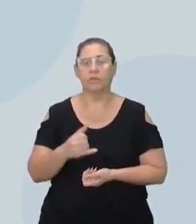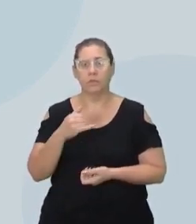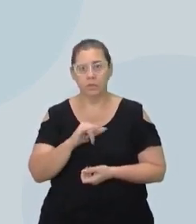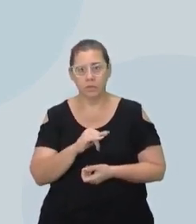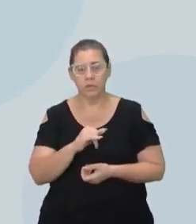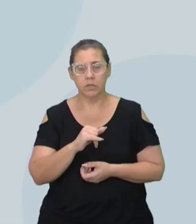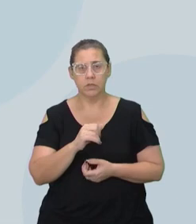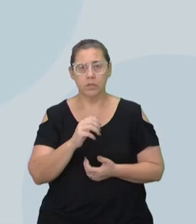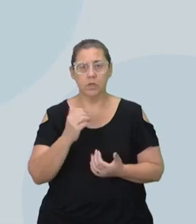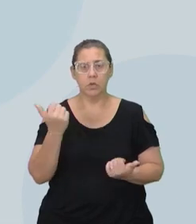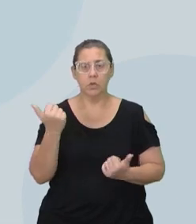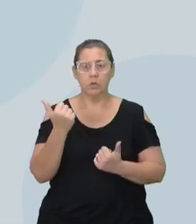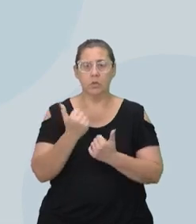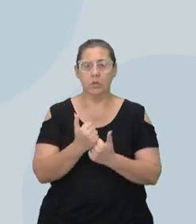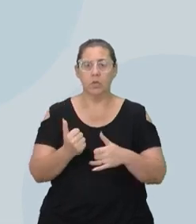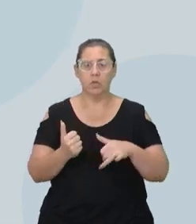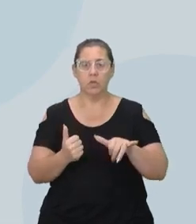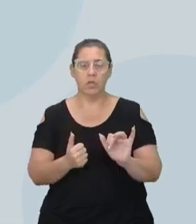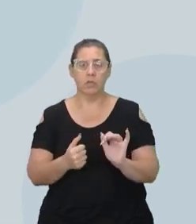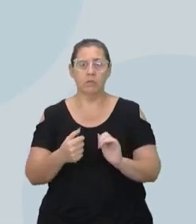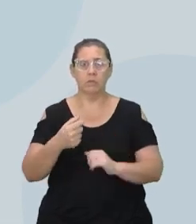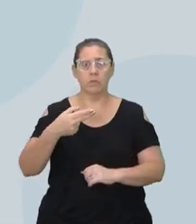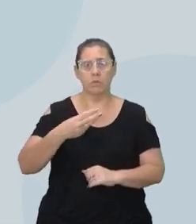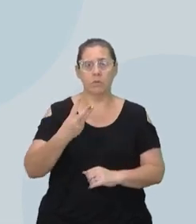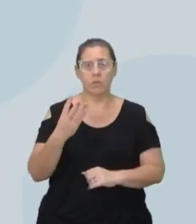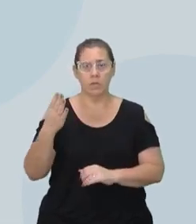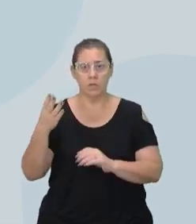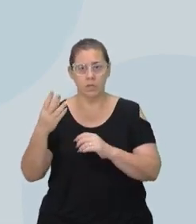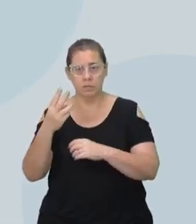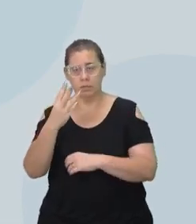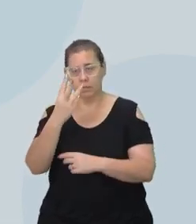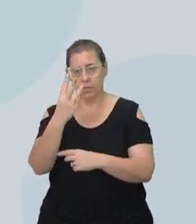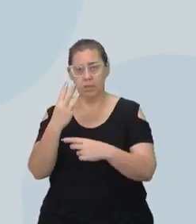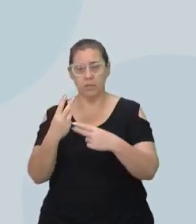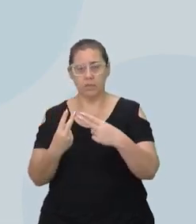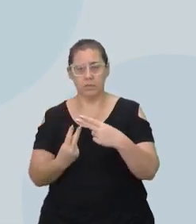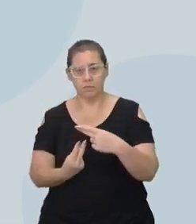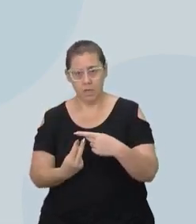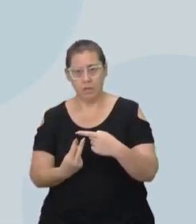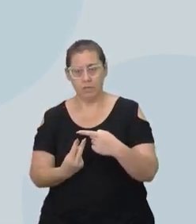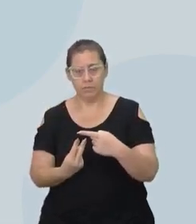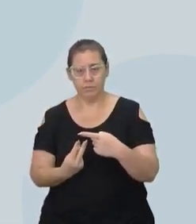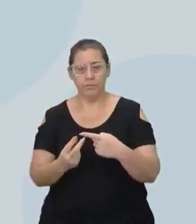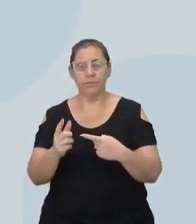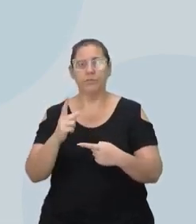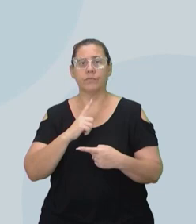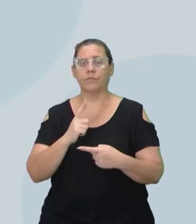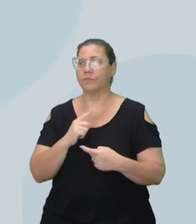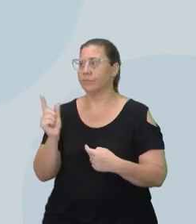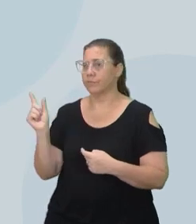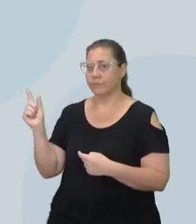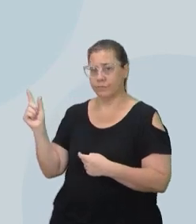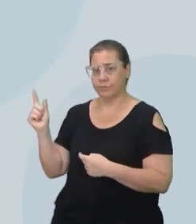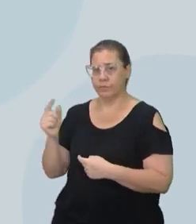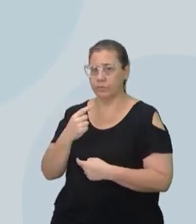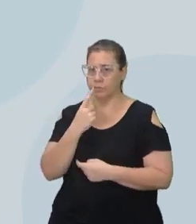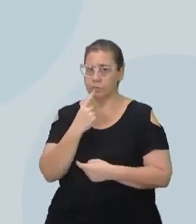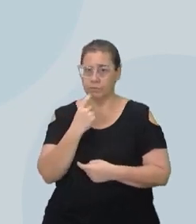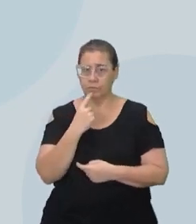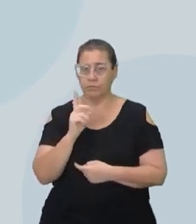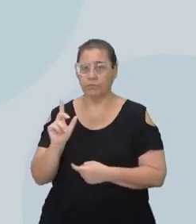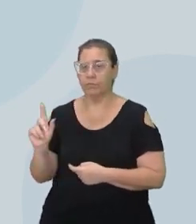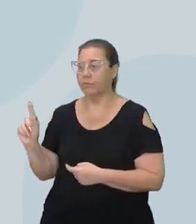Se eu substituir y igual a 3 meios, aqui, ó, no que está indicado de